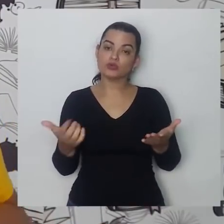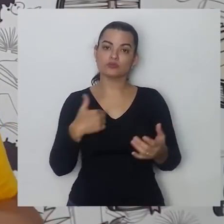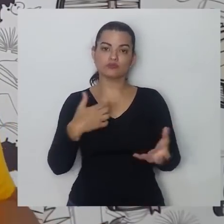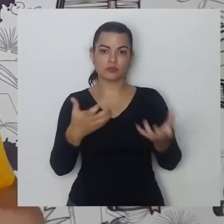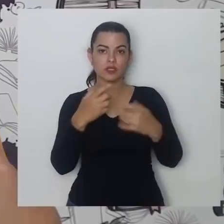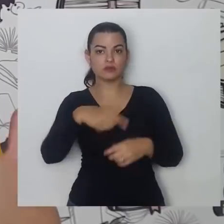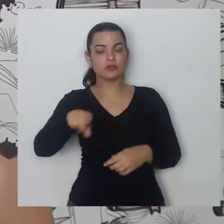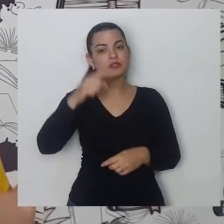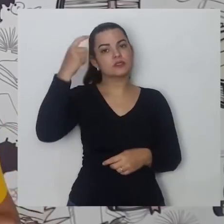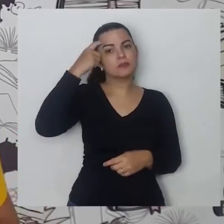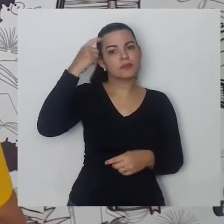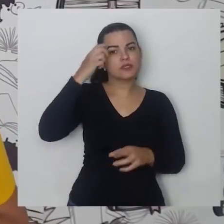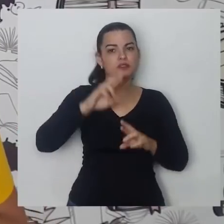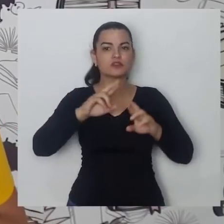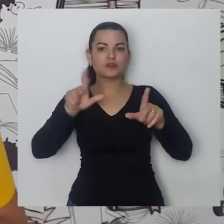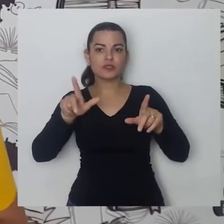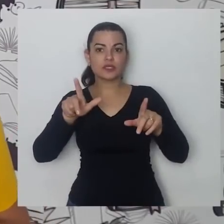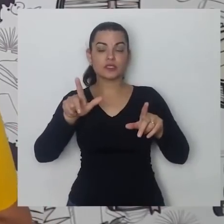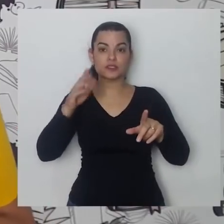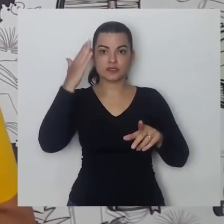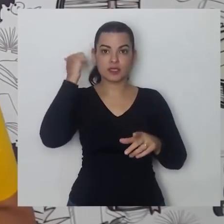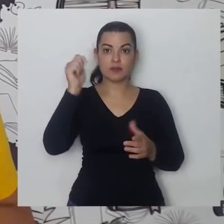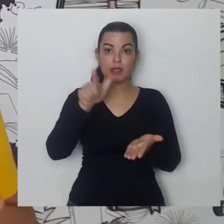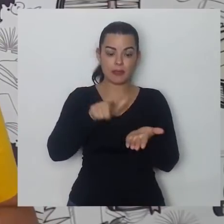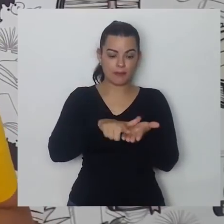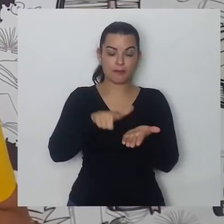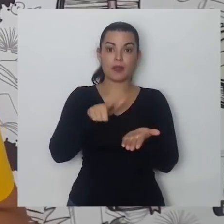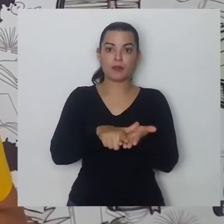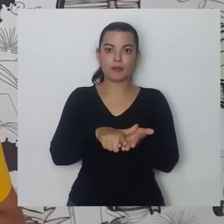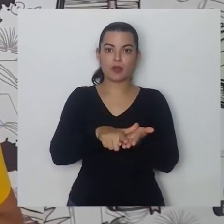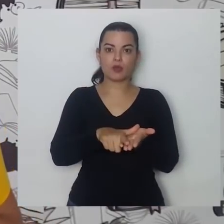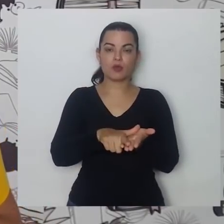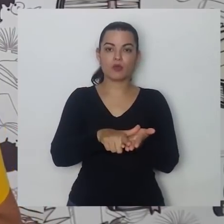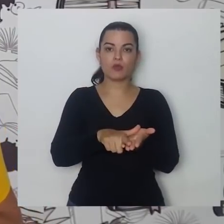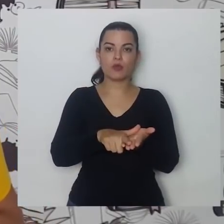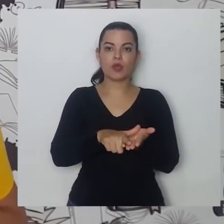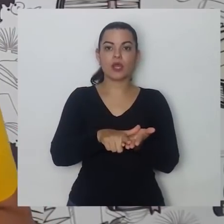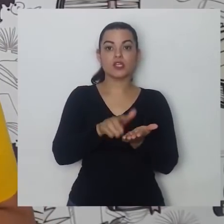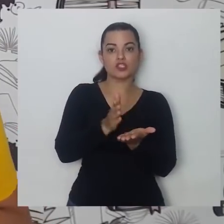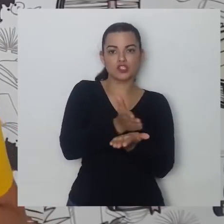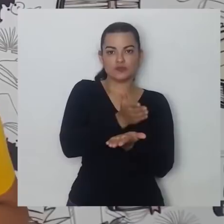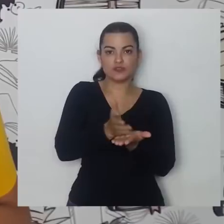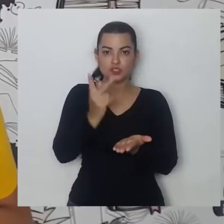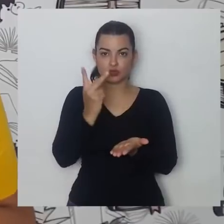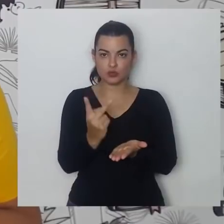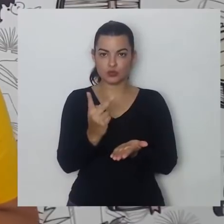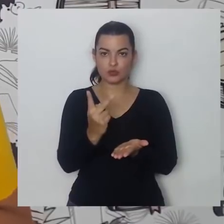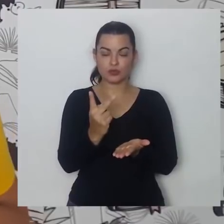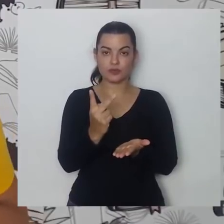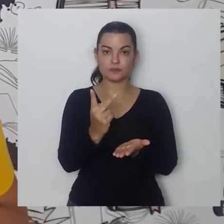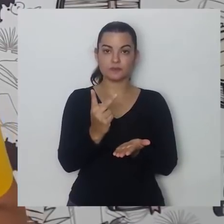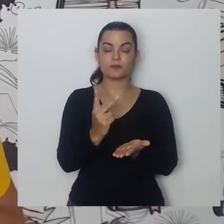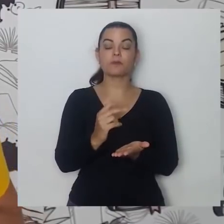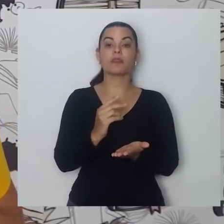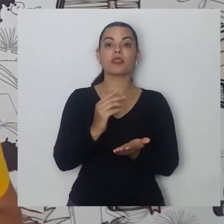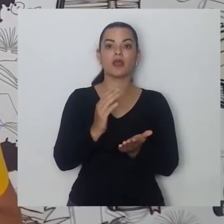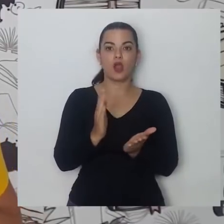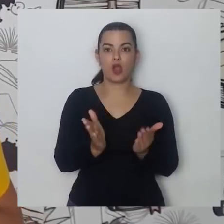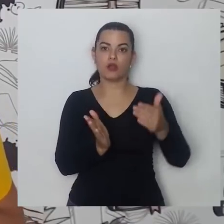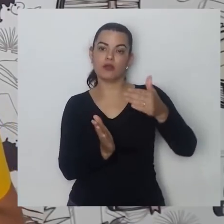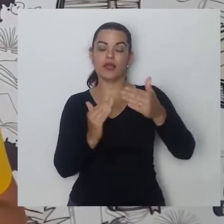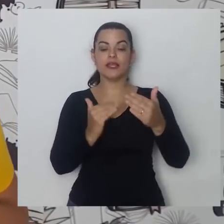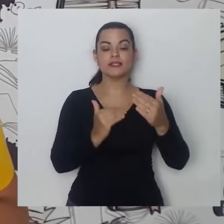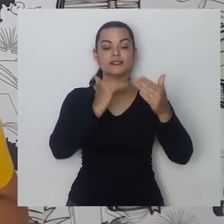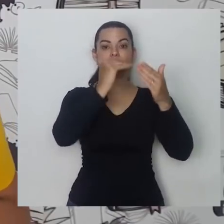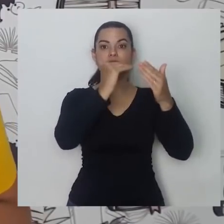diferente. Vocês vão dividir uma folha de caderno aí em duas partes. Em cima você vai fazer um